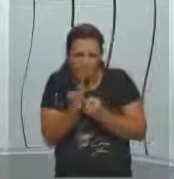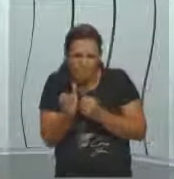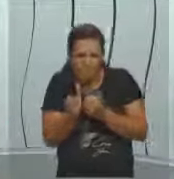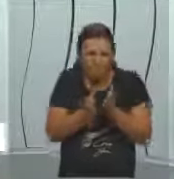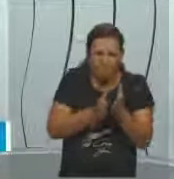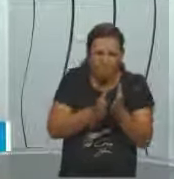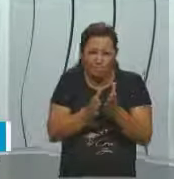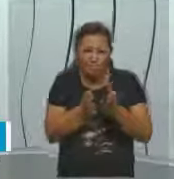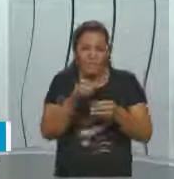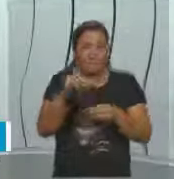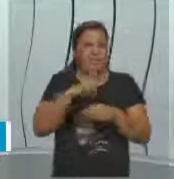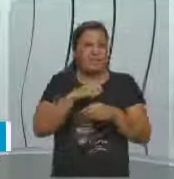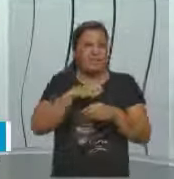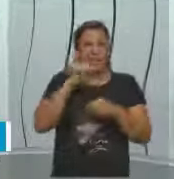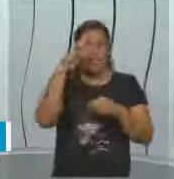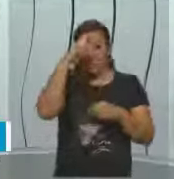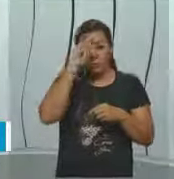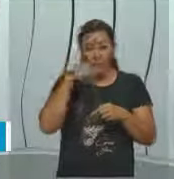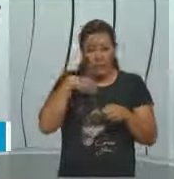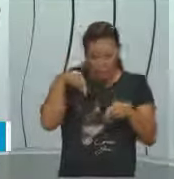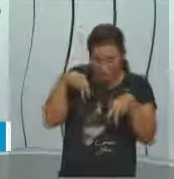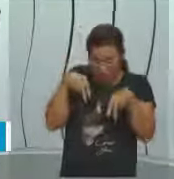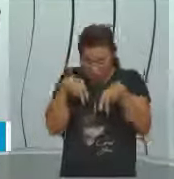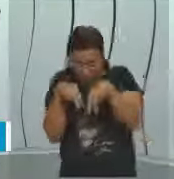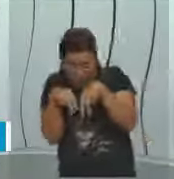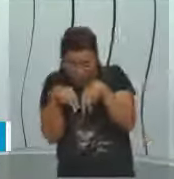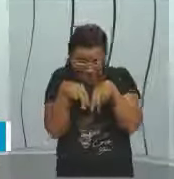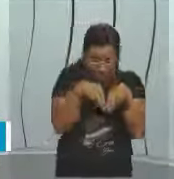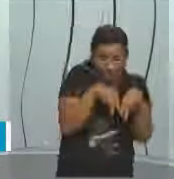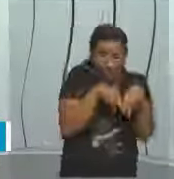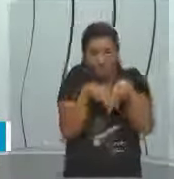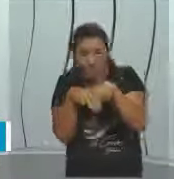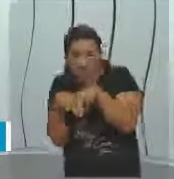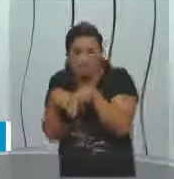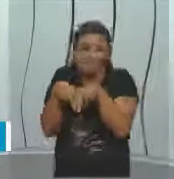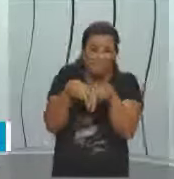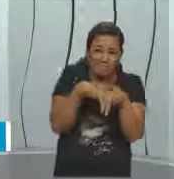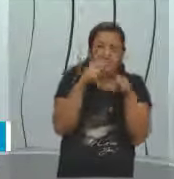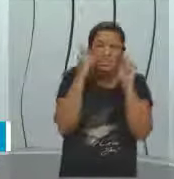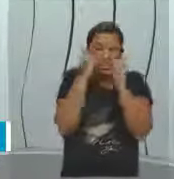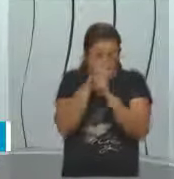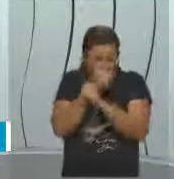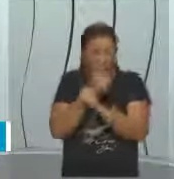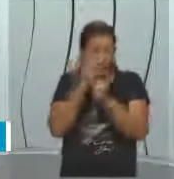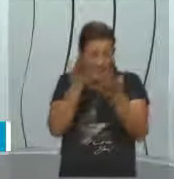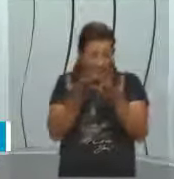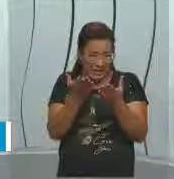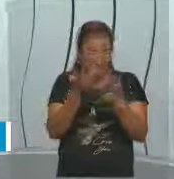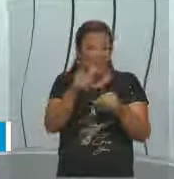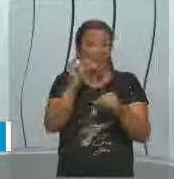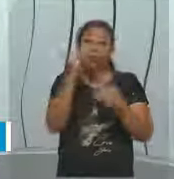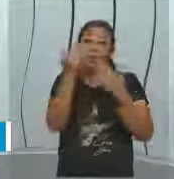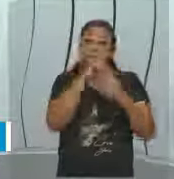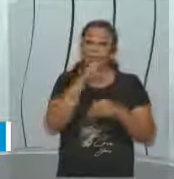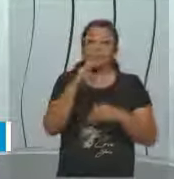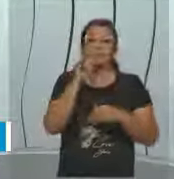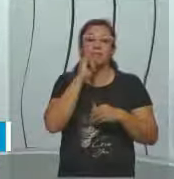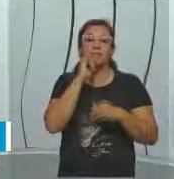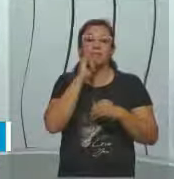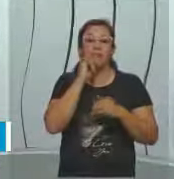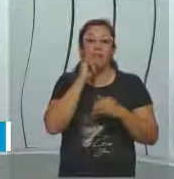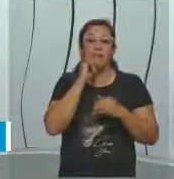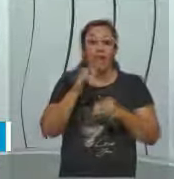Então você vai ter uma grande dificuldade para atravessar esse corredor, ou seja, vai ter uma grande resistência. Se esse corredor fosse